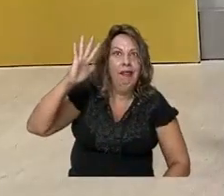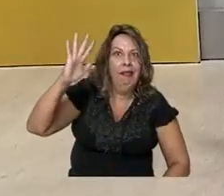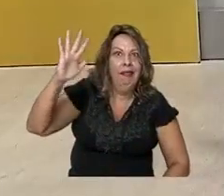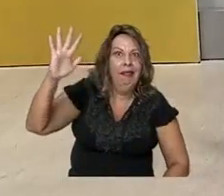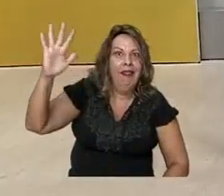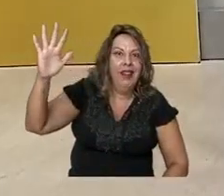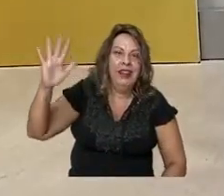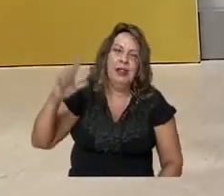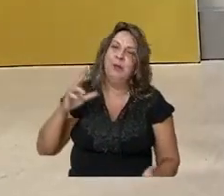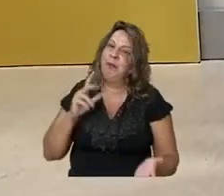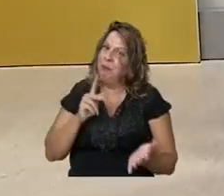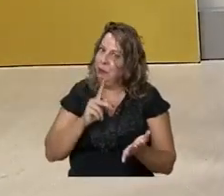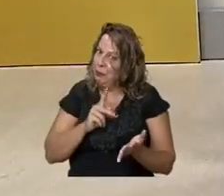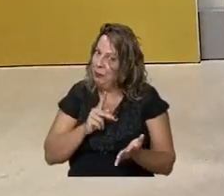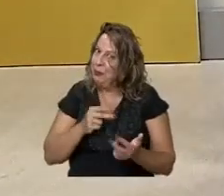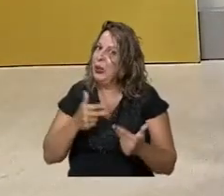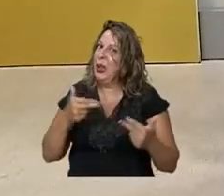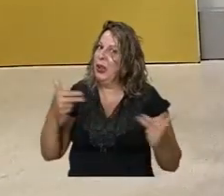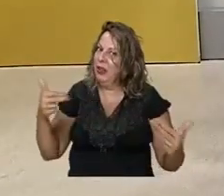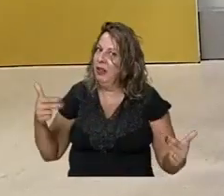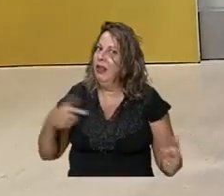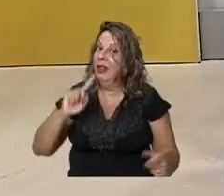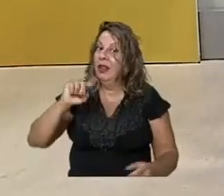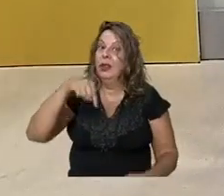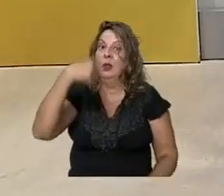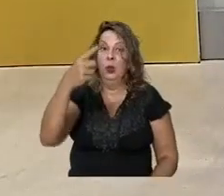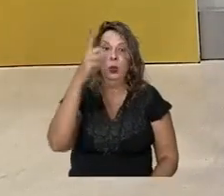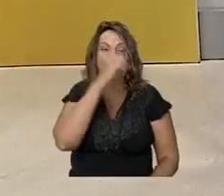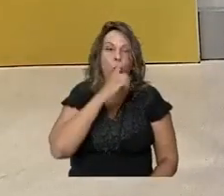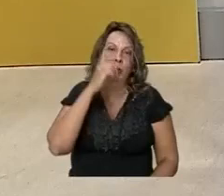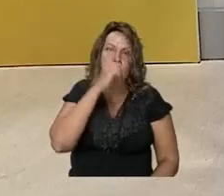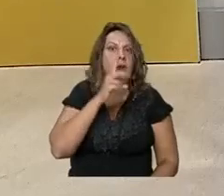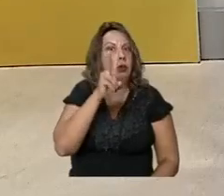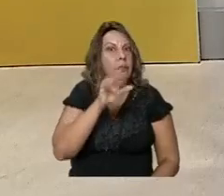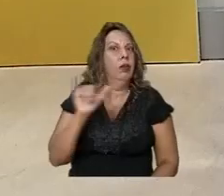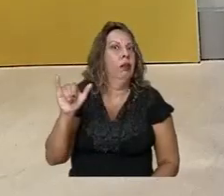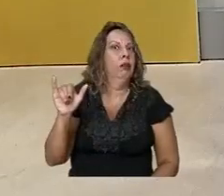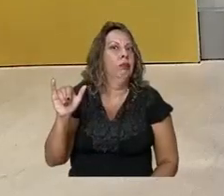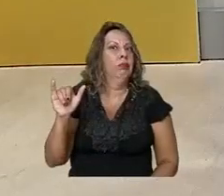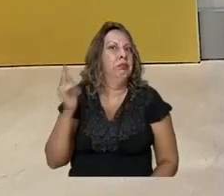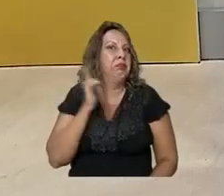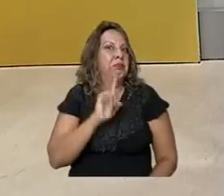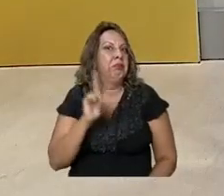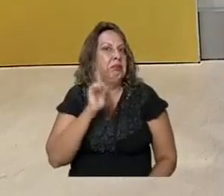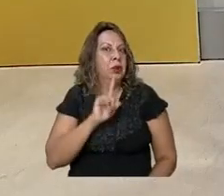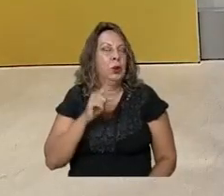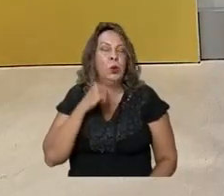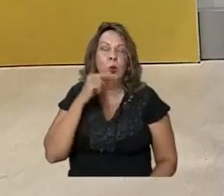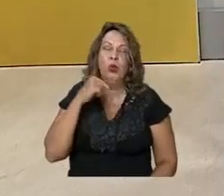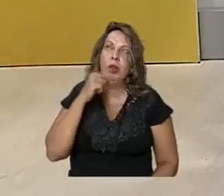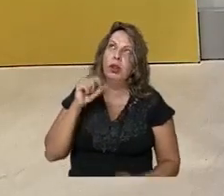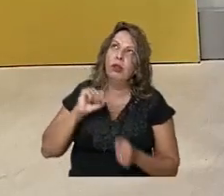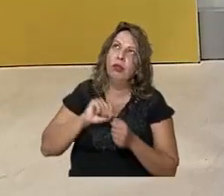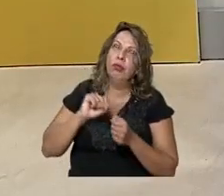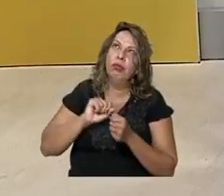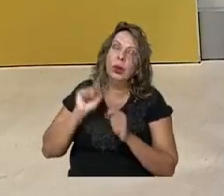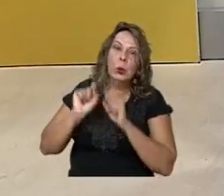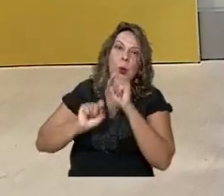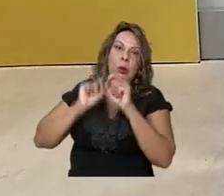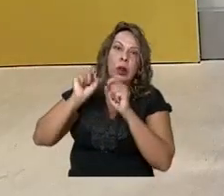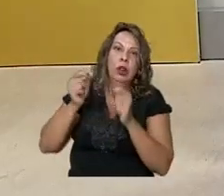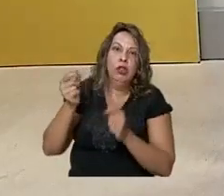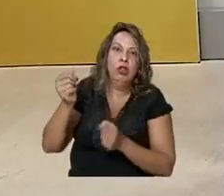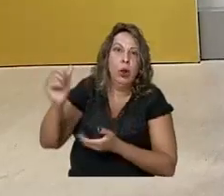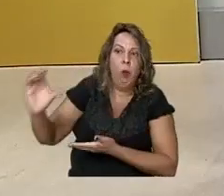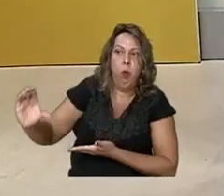Júnior? Não faltam mesmo. E no próximo domingo alguém vai ter a chance de poder ficar aí nessa dúvida maravilhosa do que é que eu vou fazer com esse dinheiro todo.